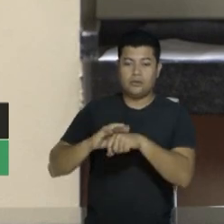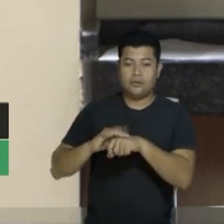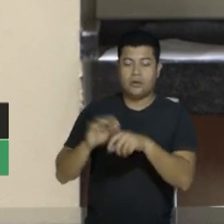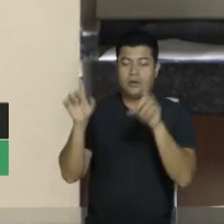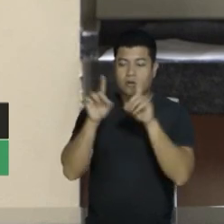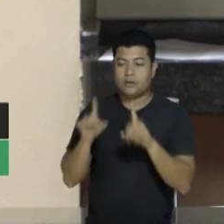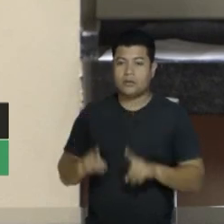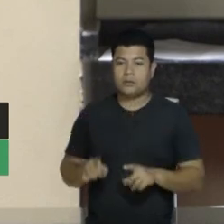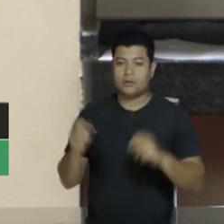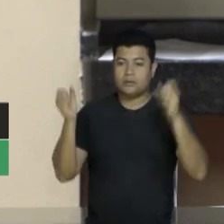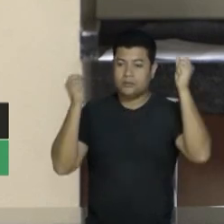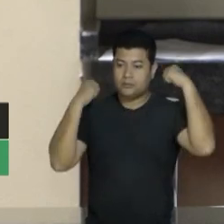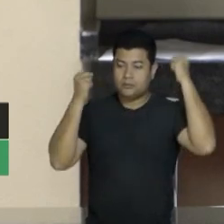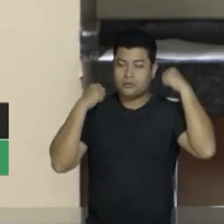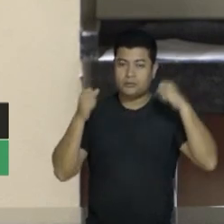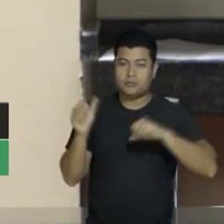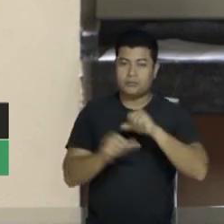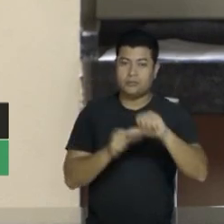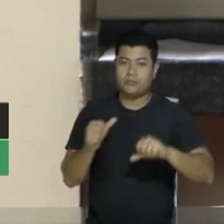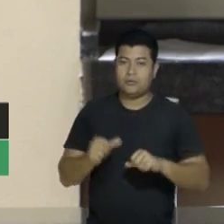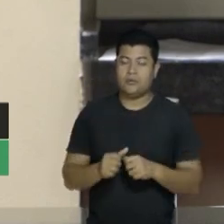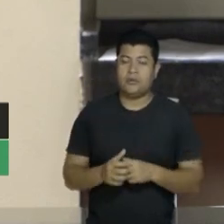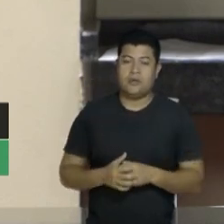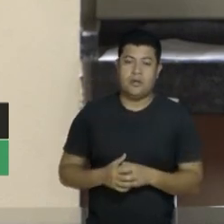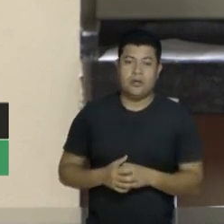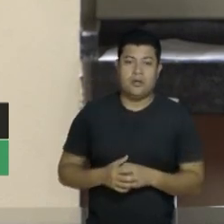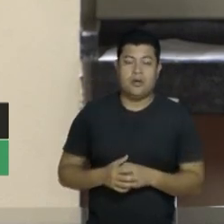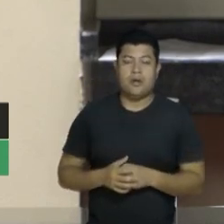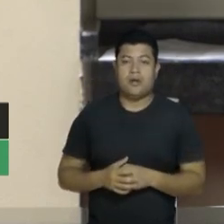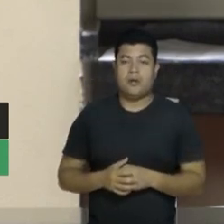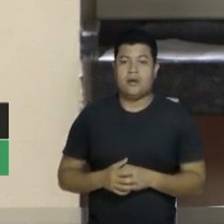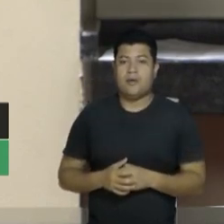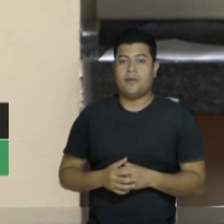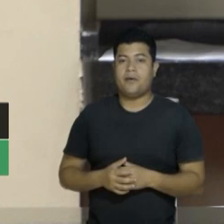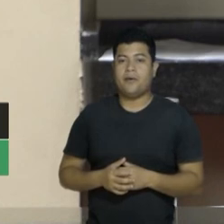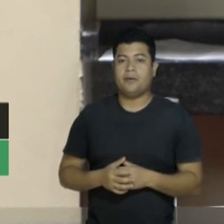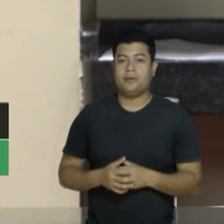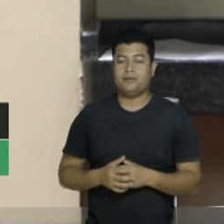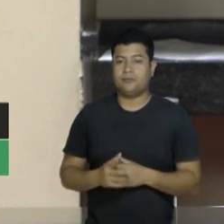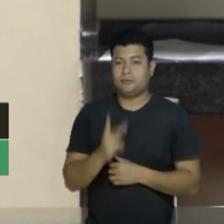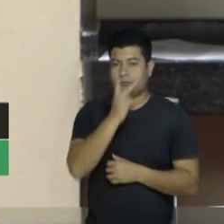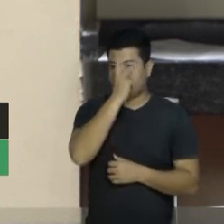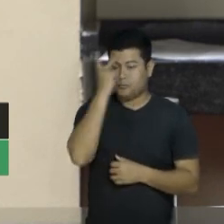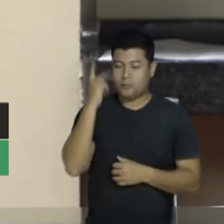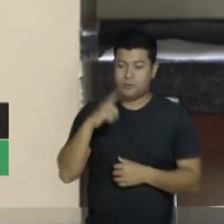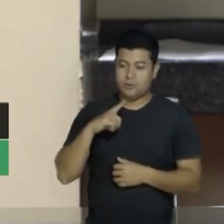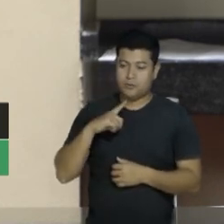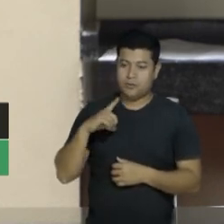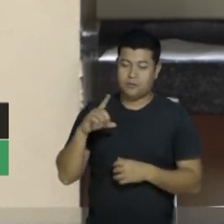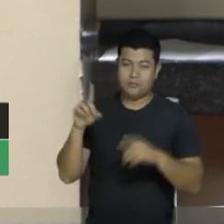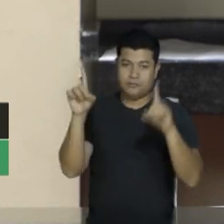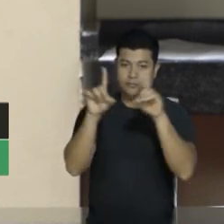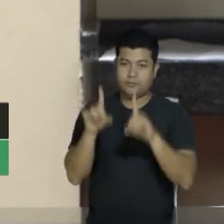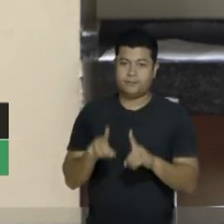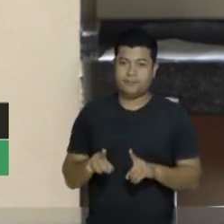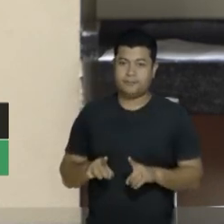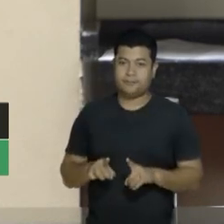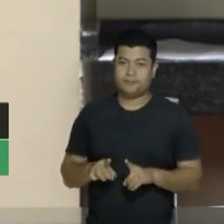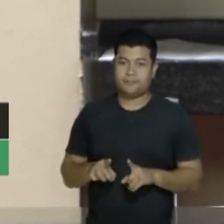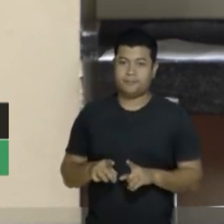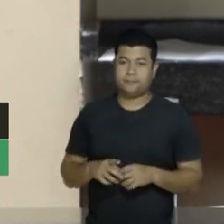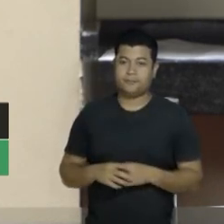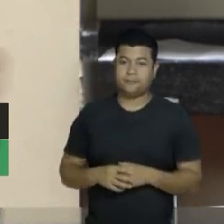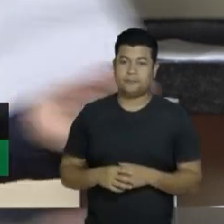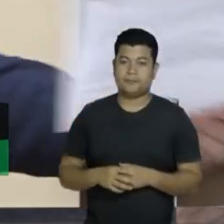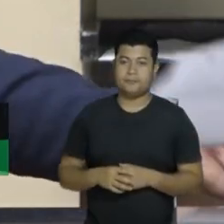para Fraternidade Cristã de Pessoa com Deficiência de Chapecó. Em